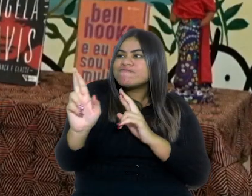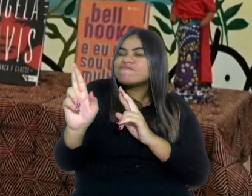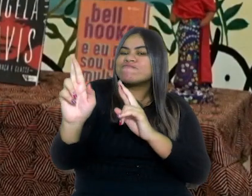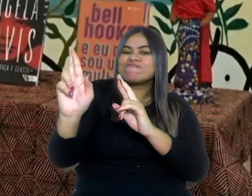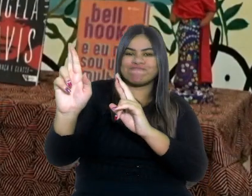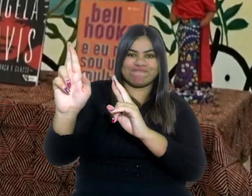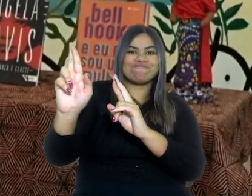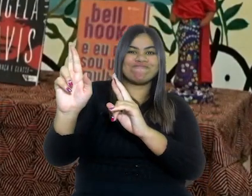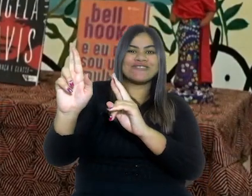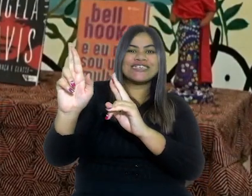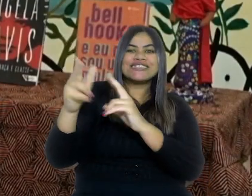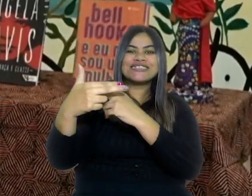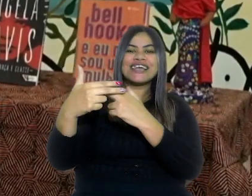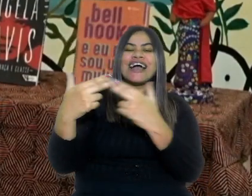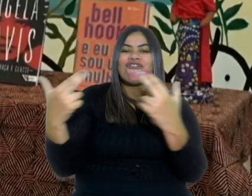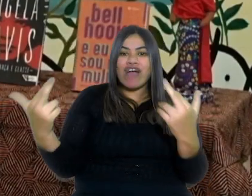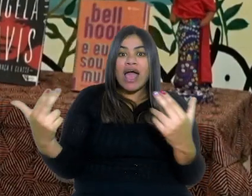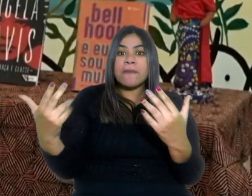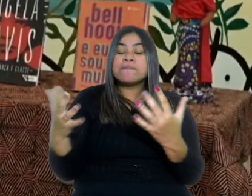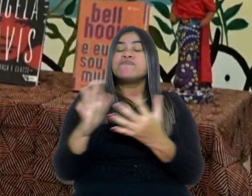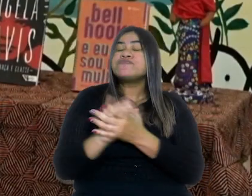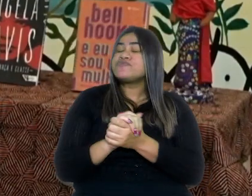natureza, né? De utilização